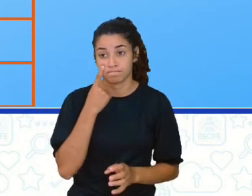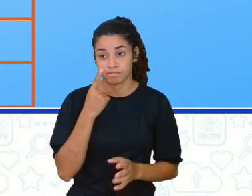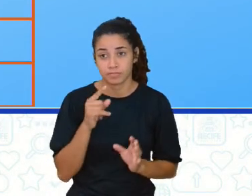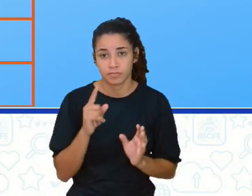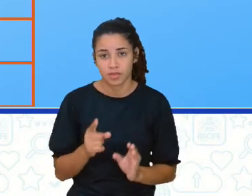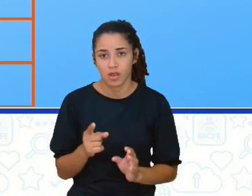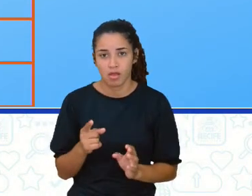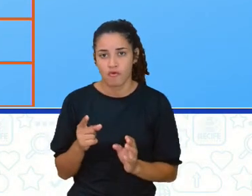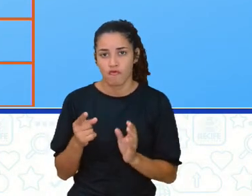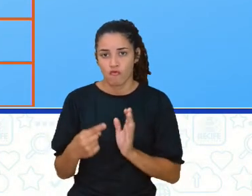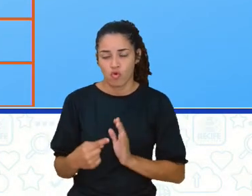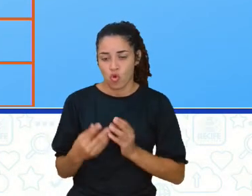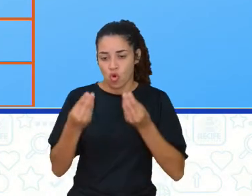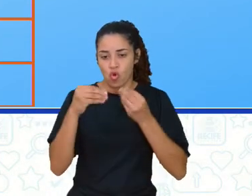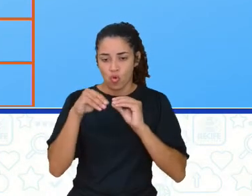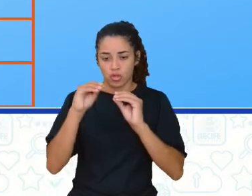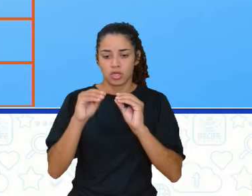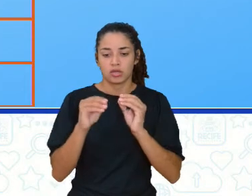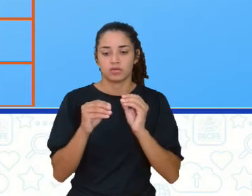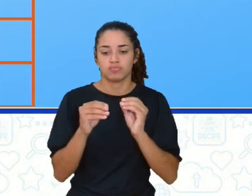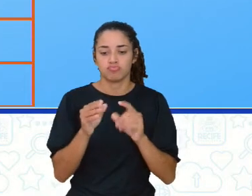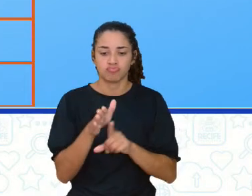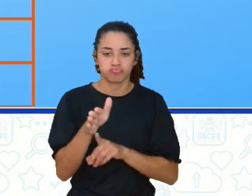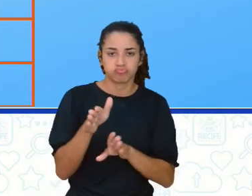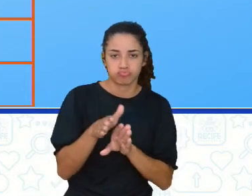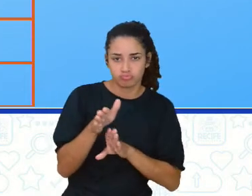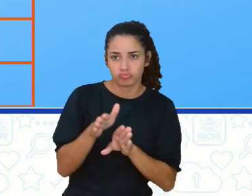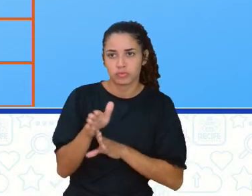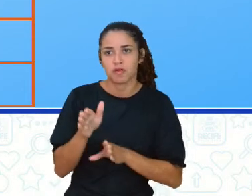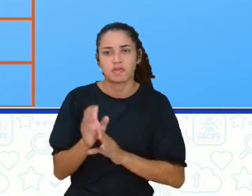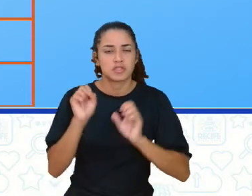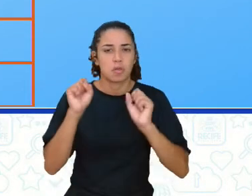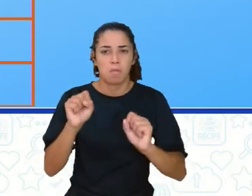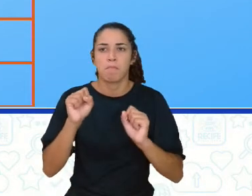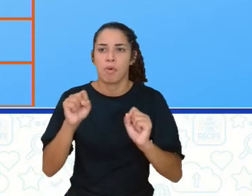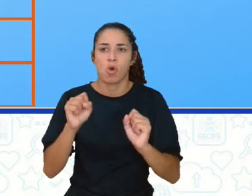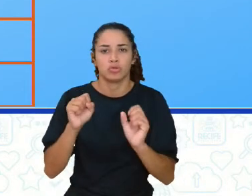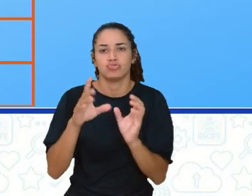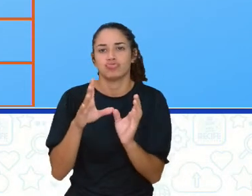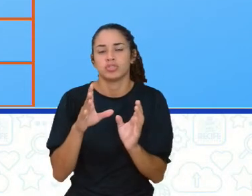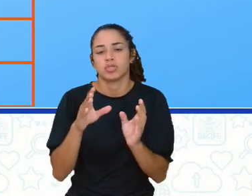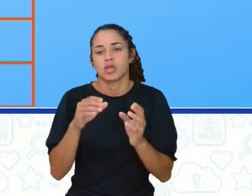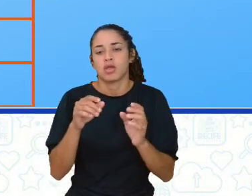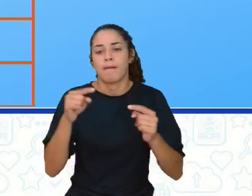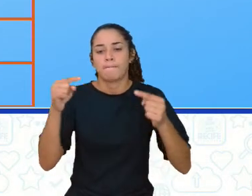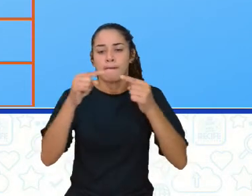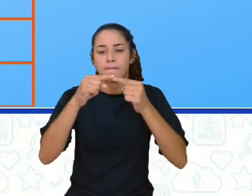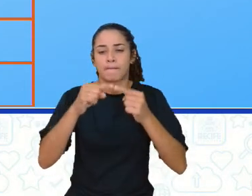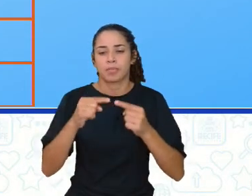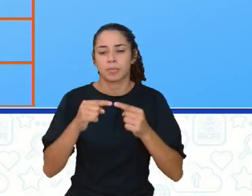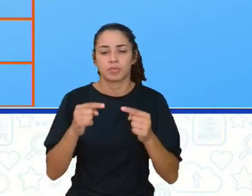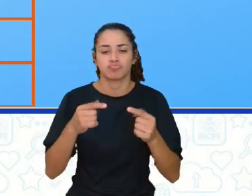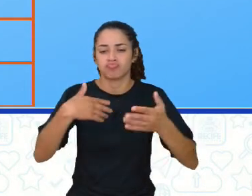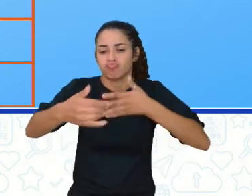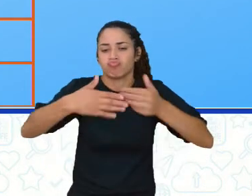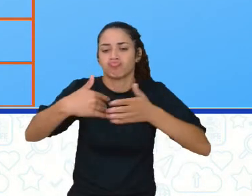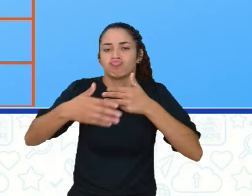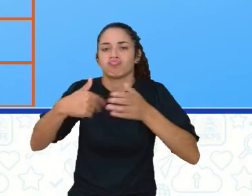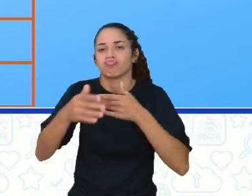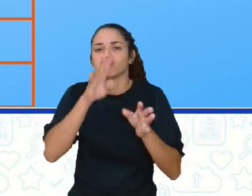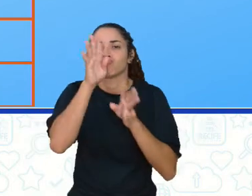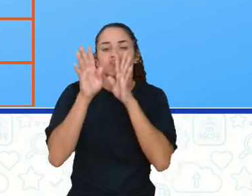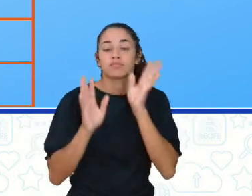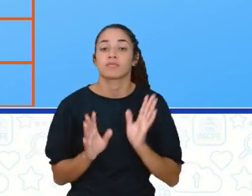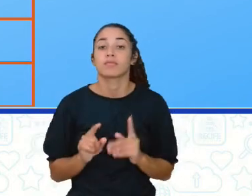a orientação, vocês poderiam ter ligado de qualquer maneira. Mas vamos ligar numa